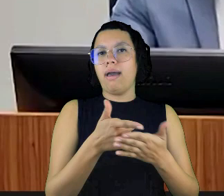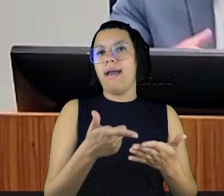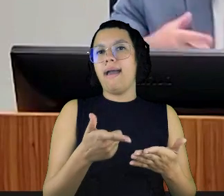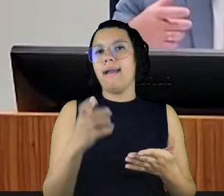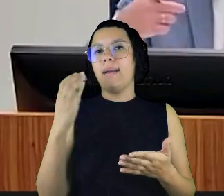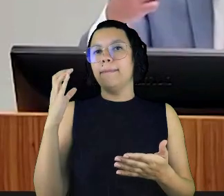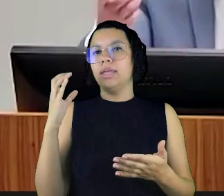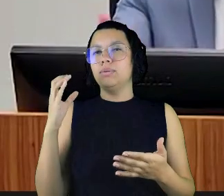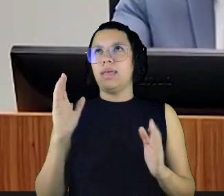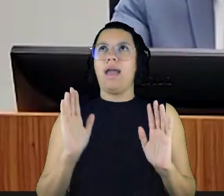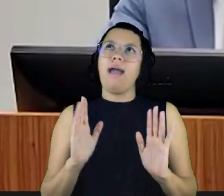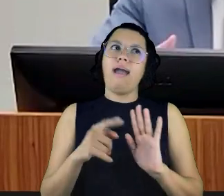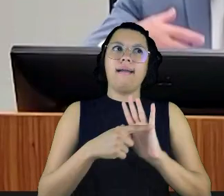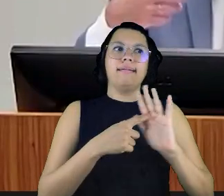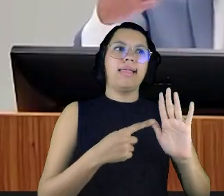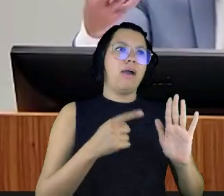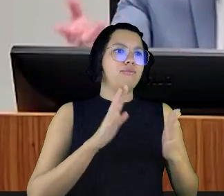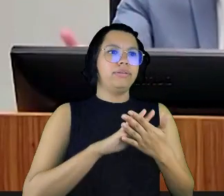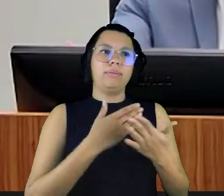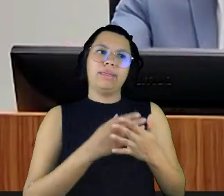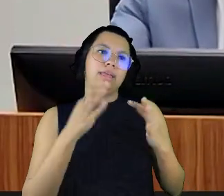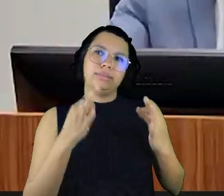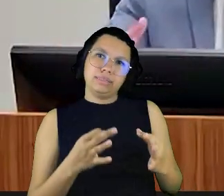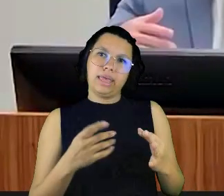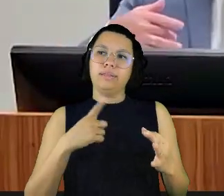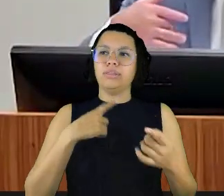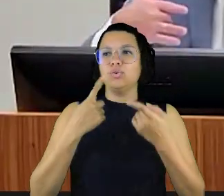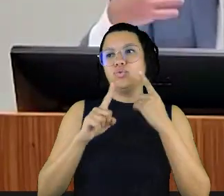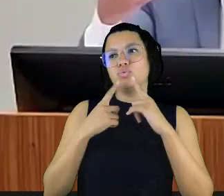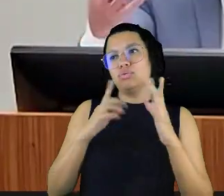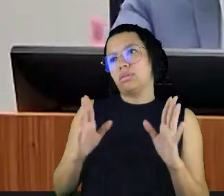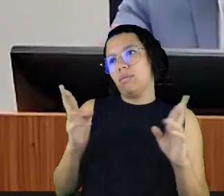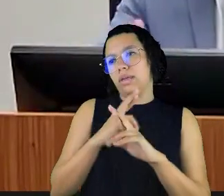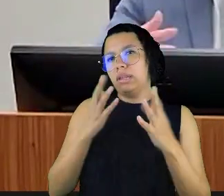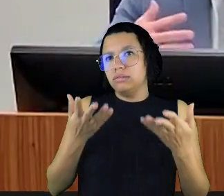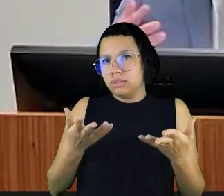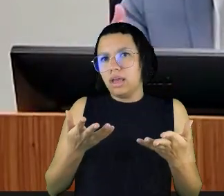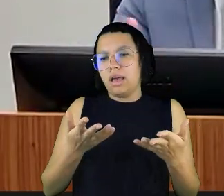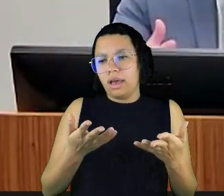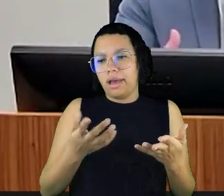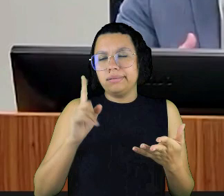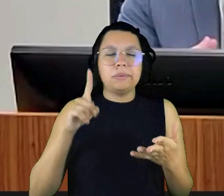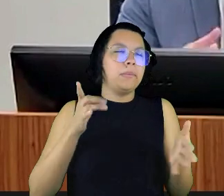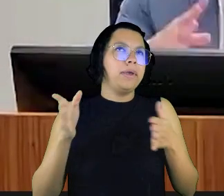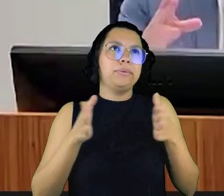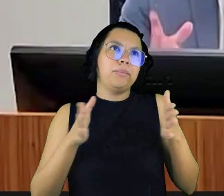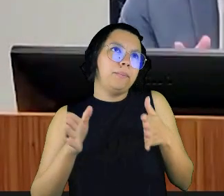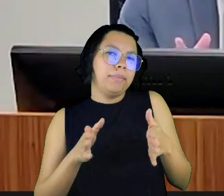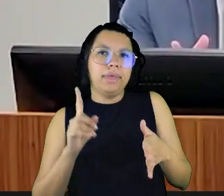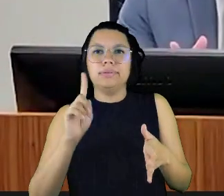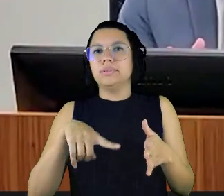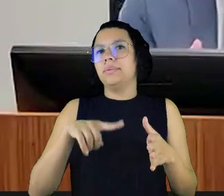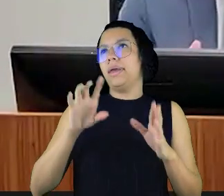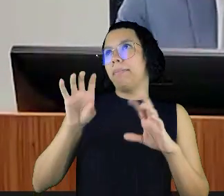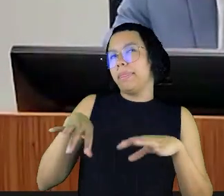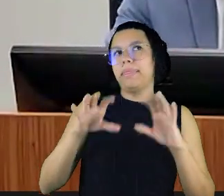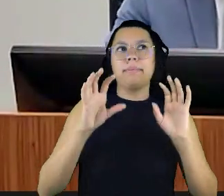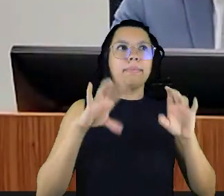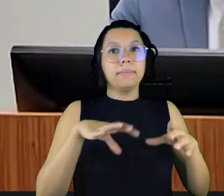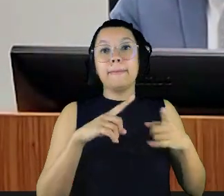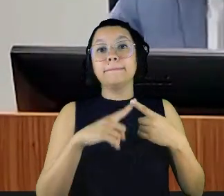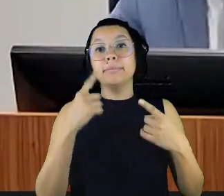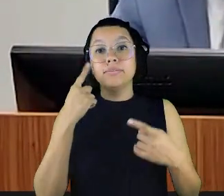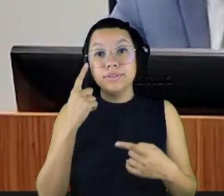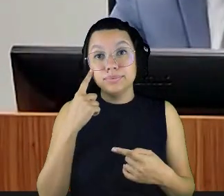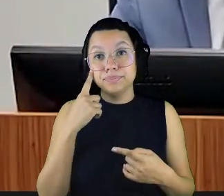discussões nesse sentido. Não era momento, não era isso, não era aquilo. Mas vejam, a gente precisa olhar com bastante cuidado. Eu fiquei